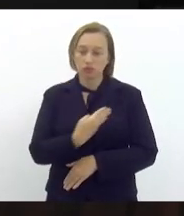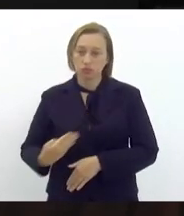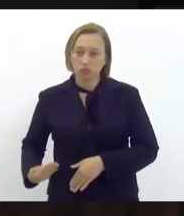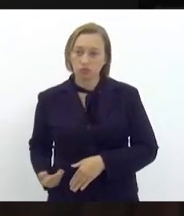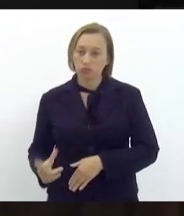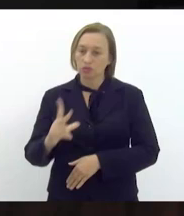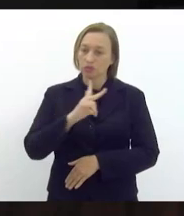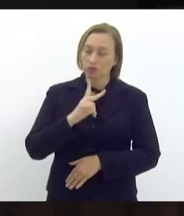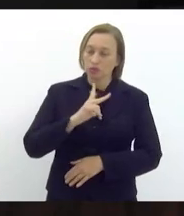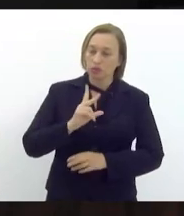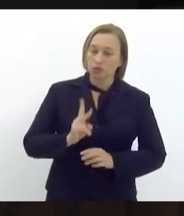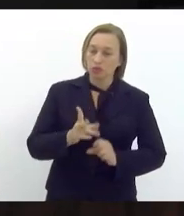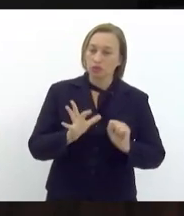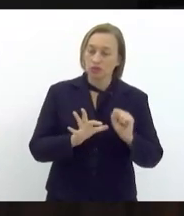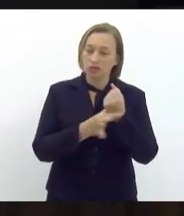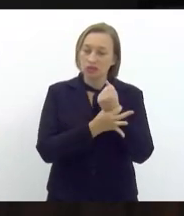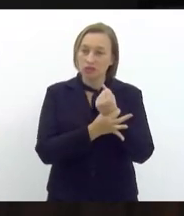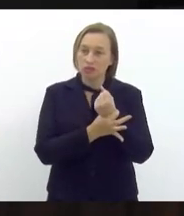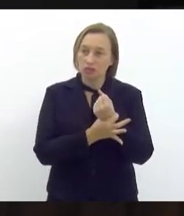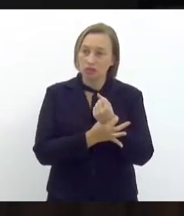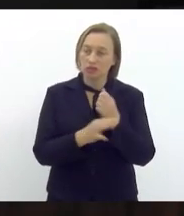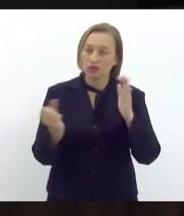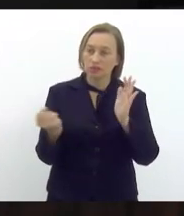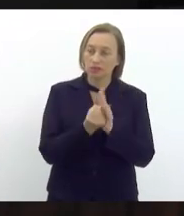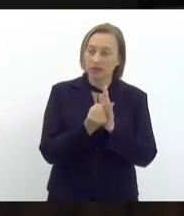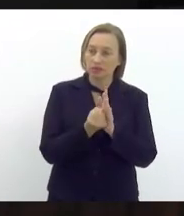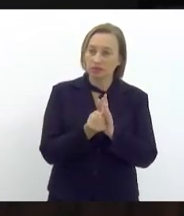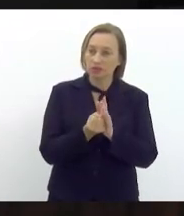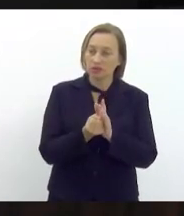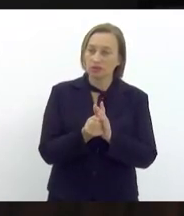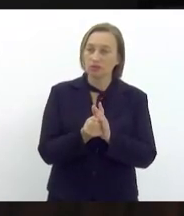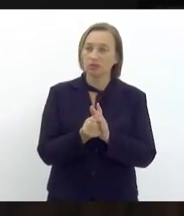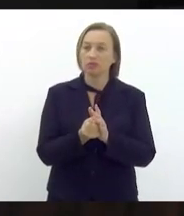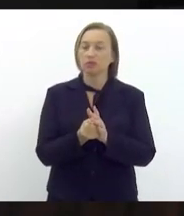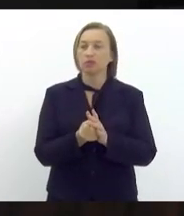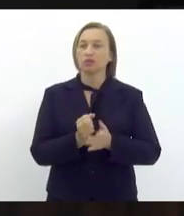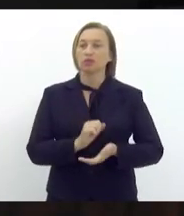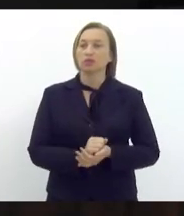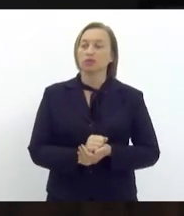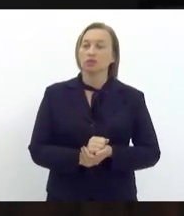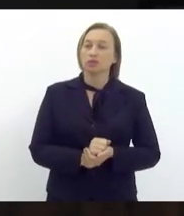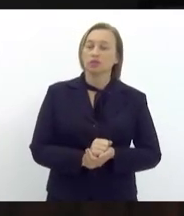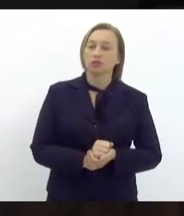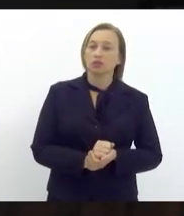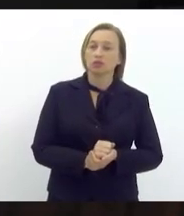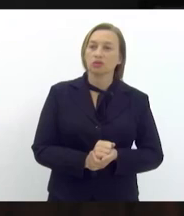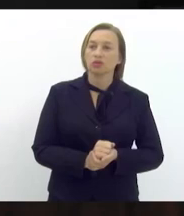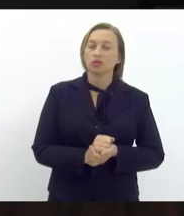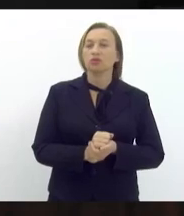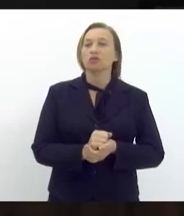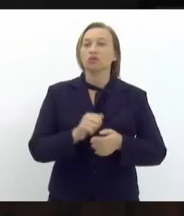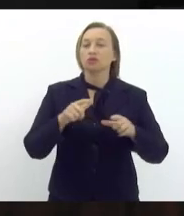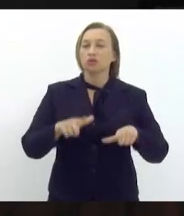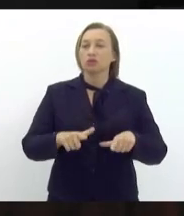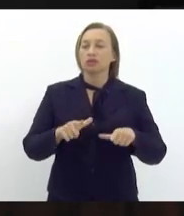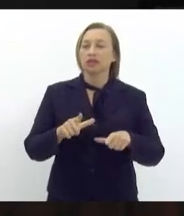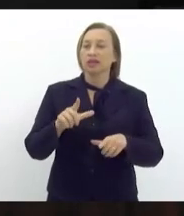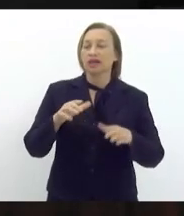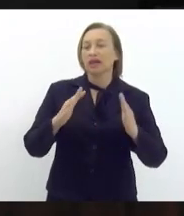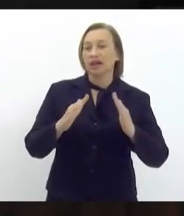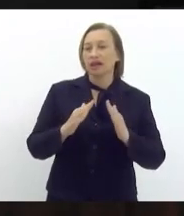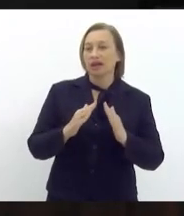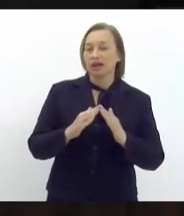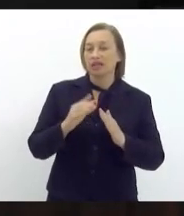mantenham segurança patrimonial privada permanente em agências terminais de autoatendimento e casas lotéricas